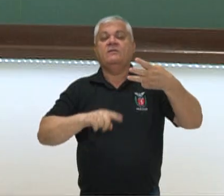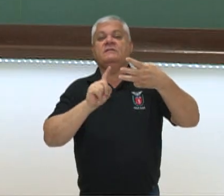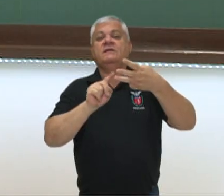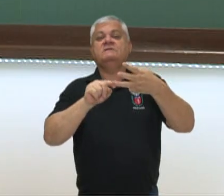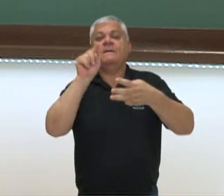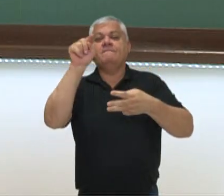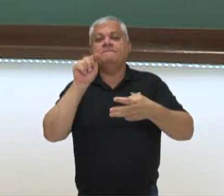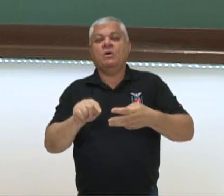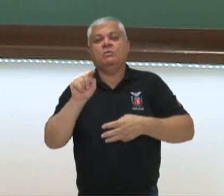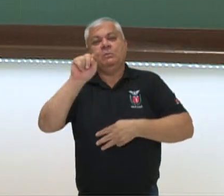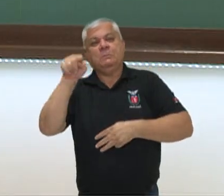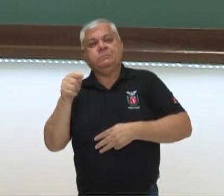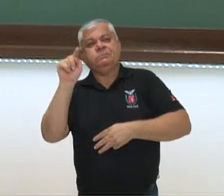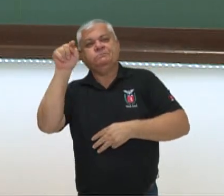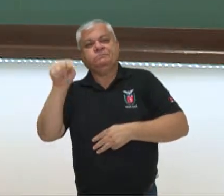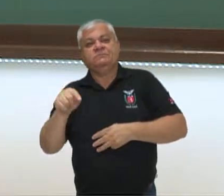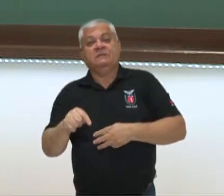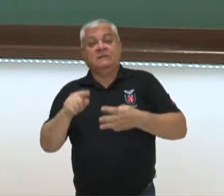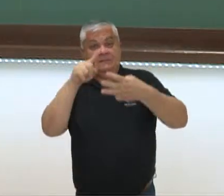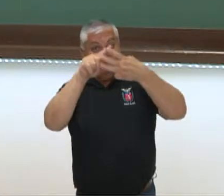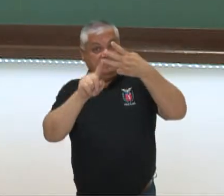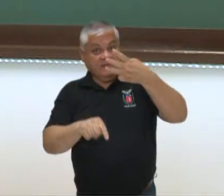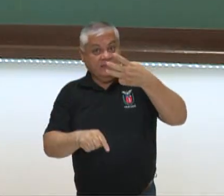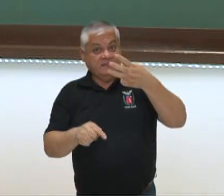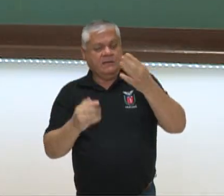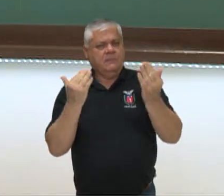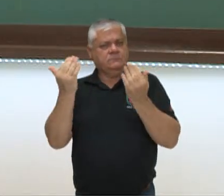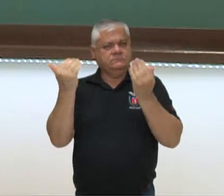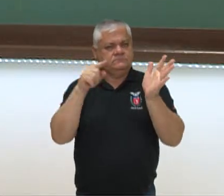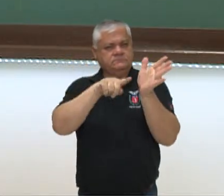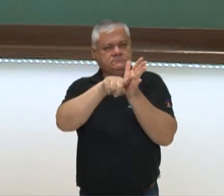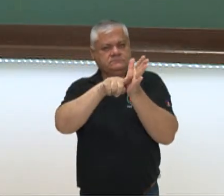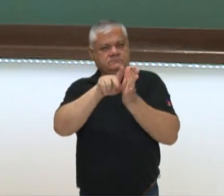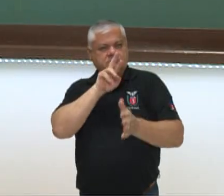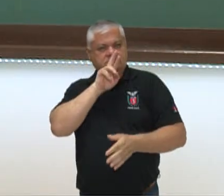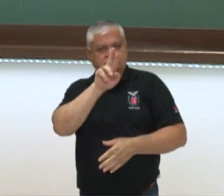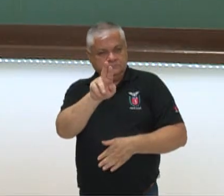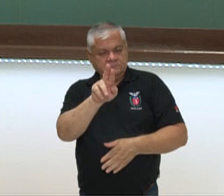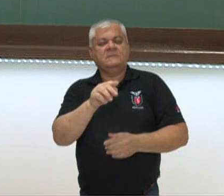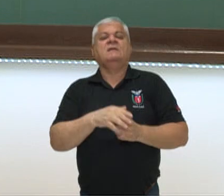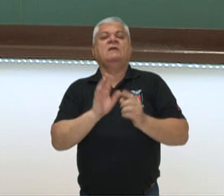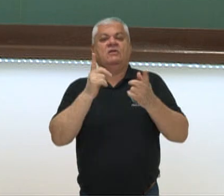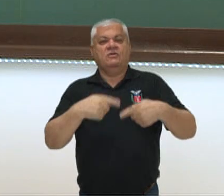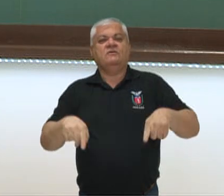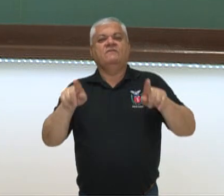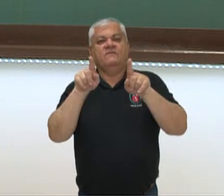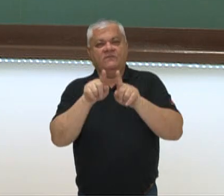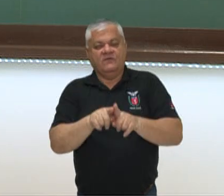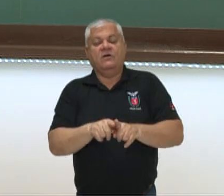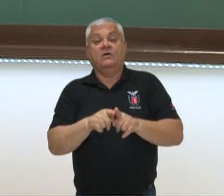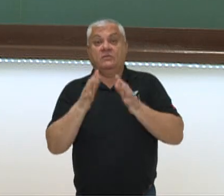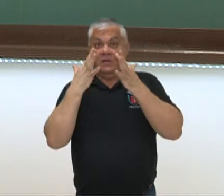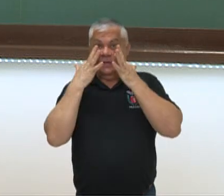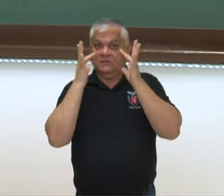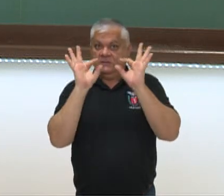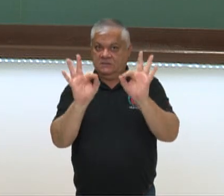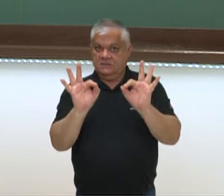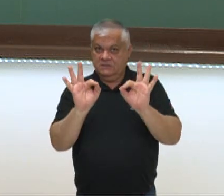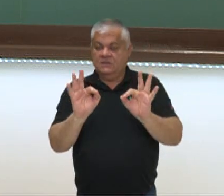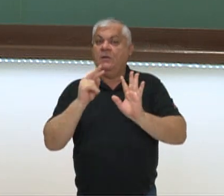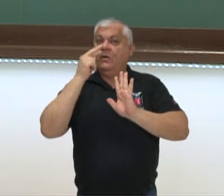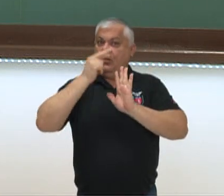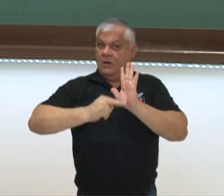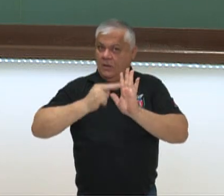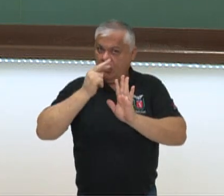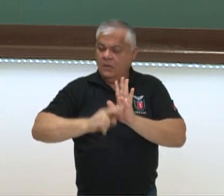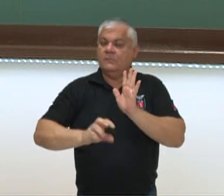pontuação. São 3 os critérios que vocês vão ter que analisar para responder essa questão. Respondam aí com bastante atenção, releiam todo